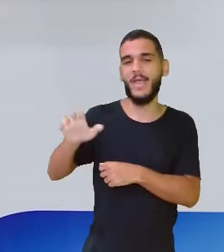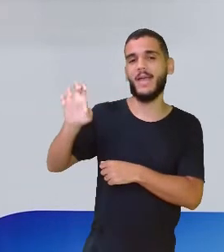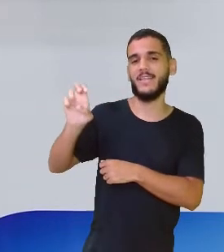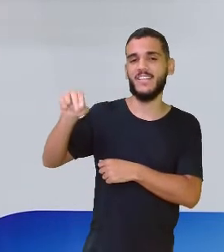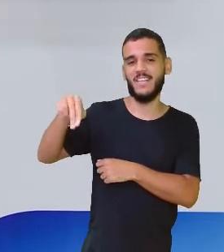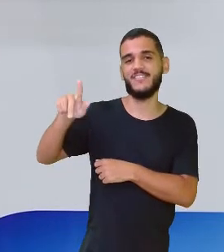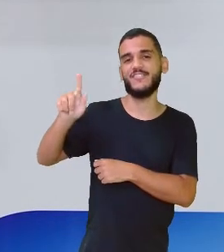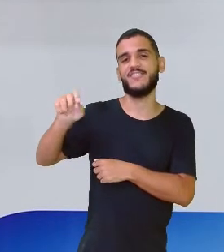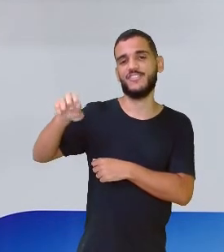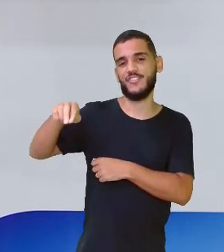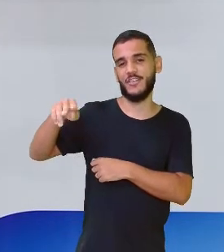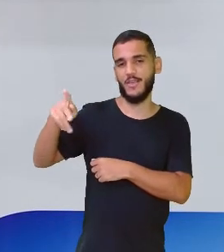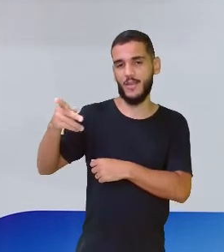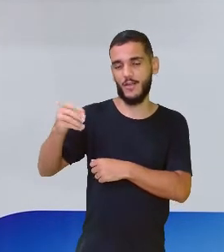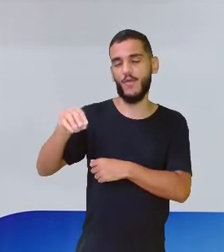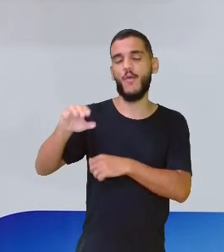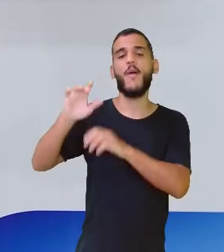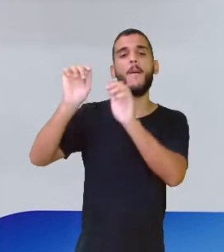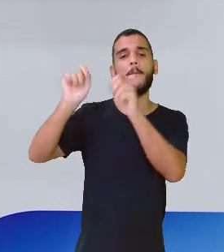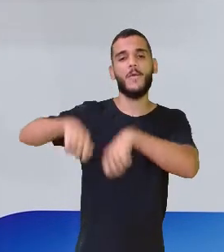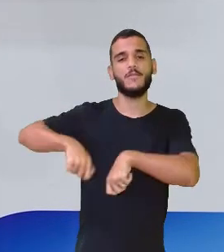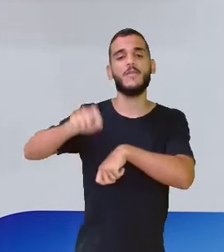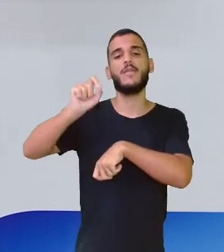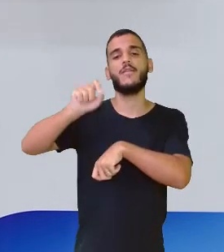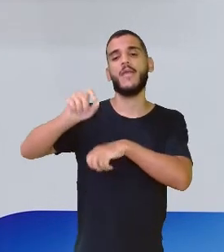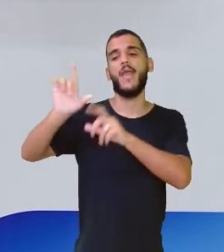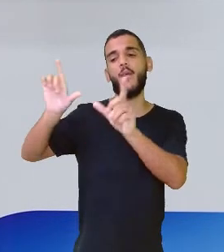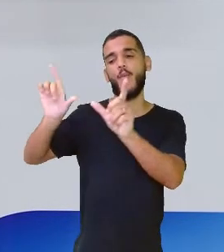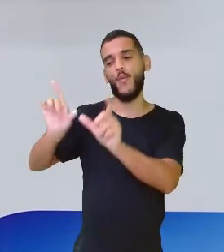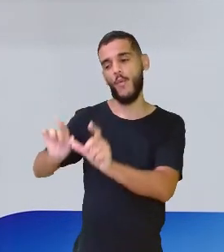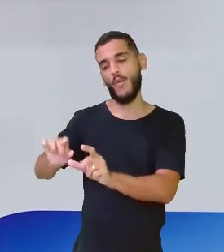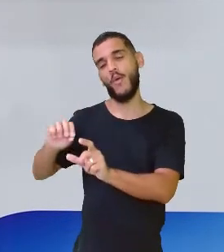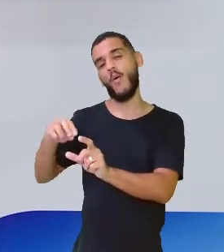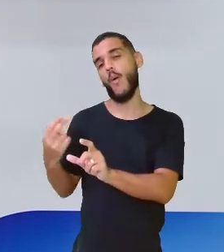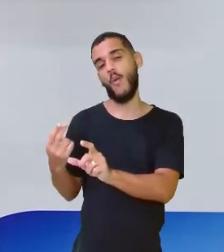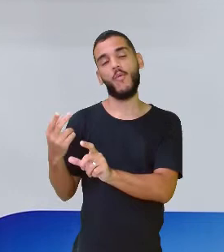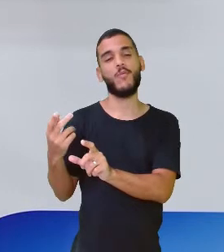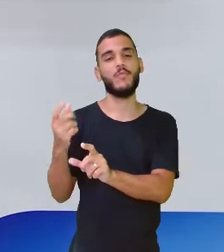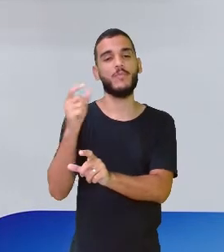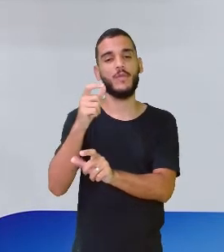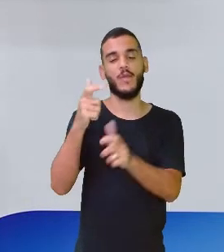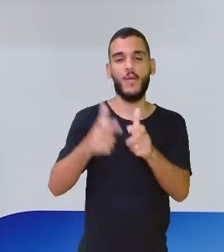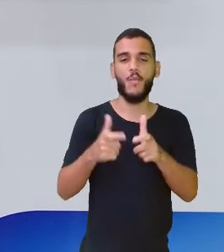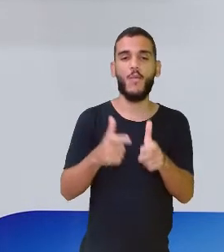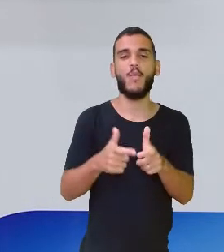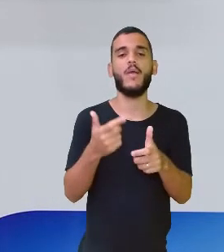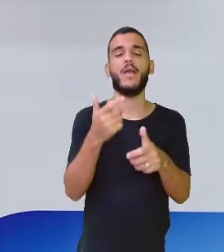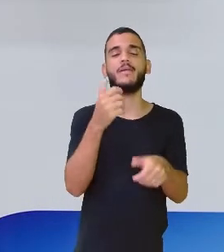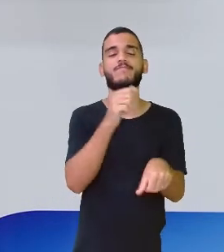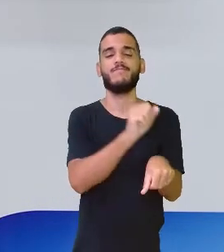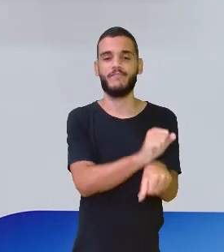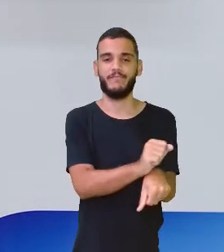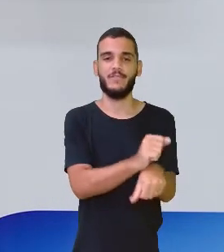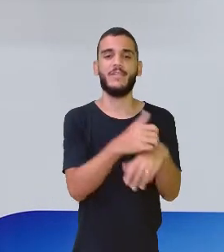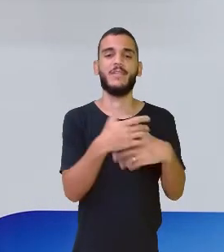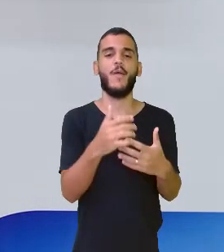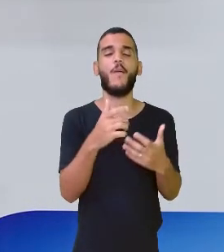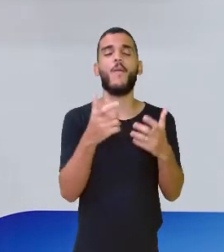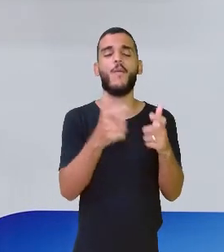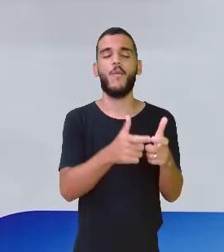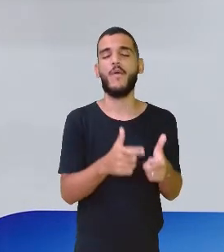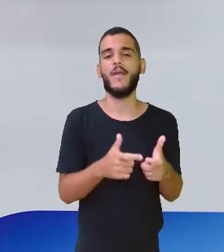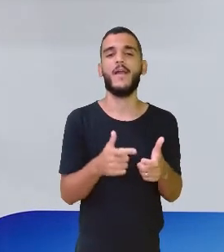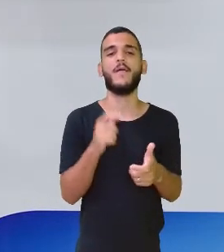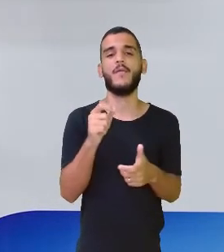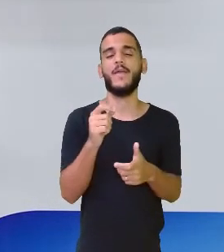podendo ser um pouco menor ou não do que a senzala, porque senzala era um espaço para